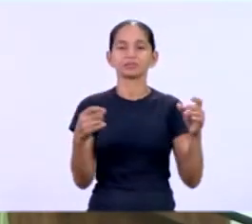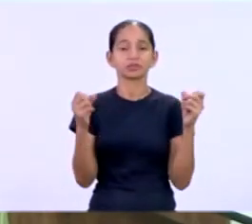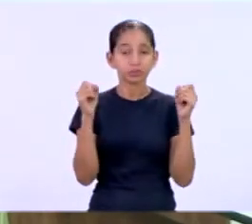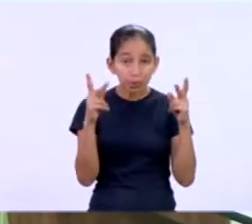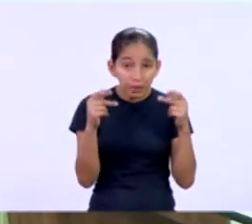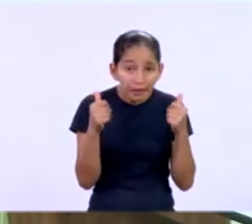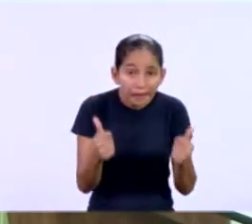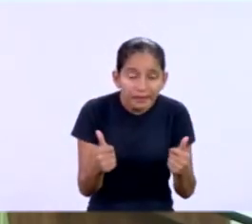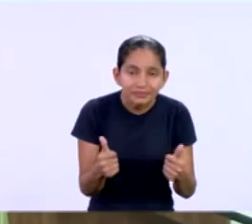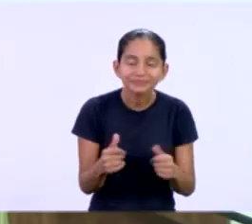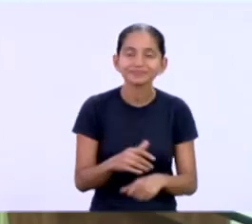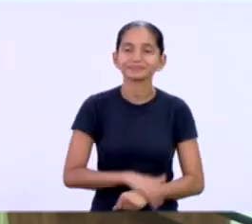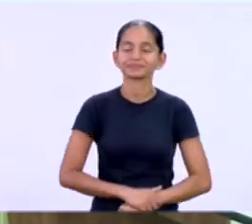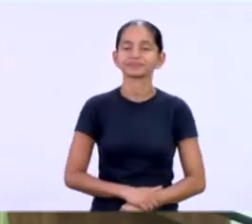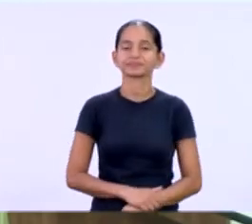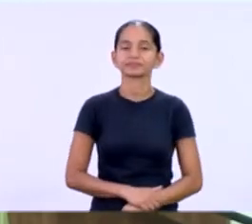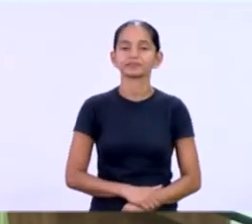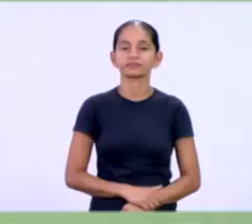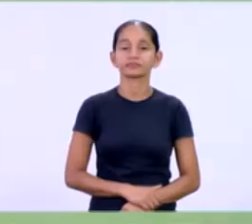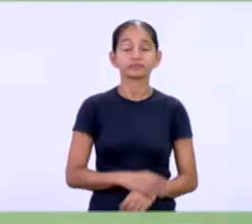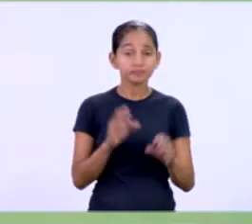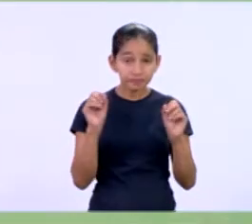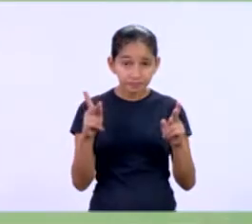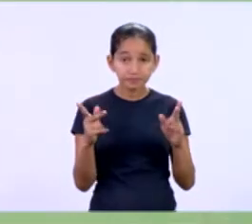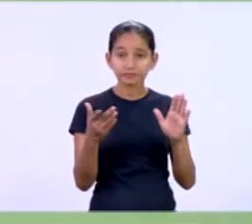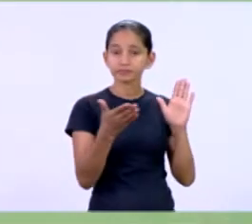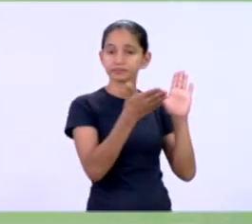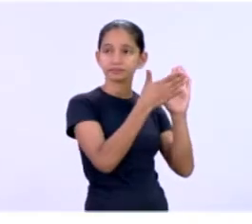Desculpa, pessoal, perdão. Vamos lá?